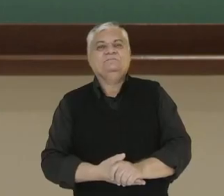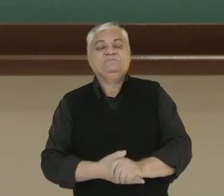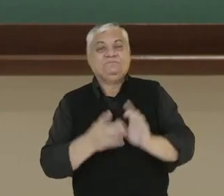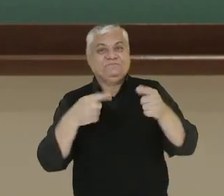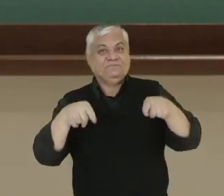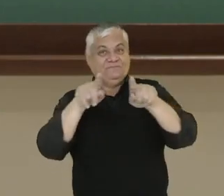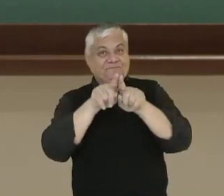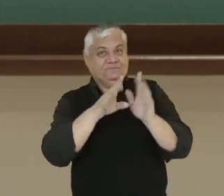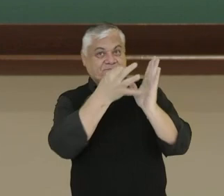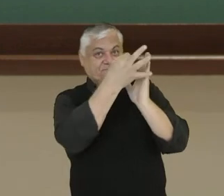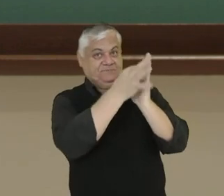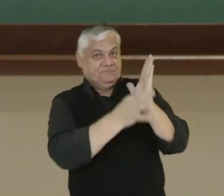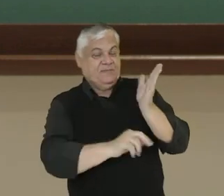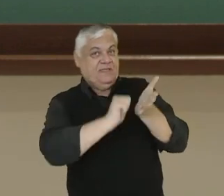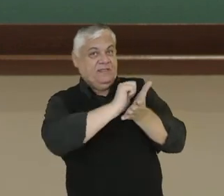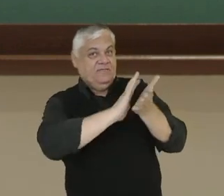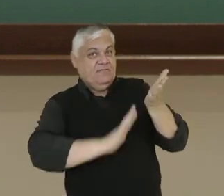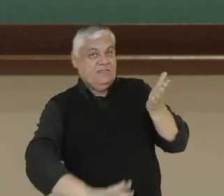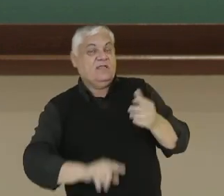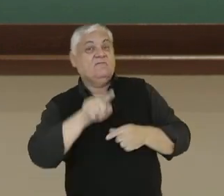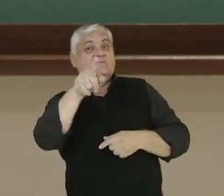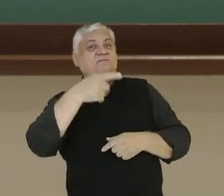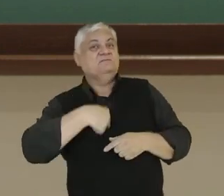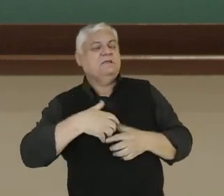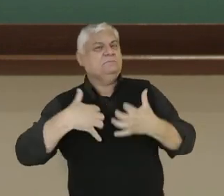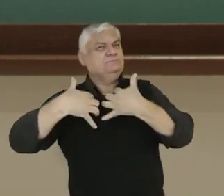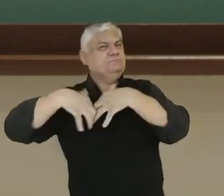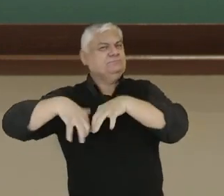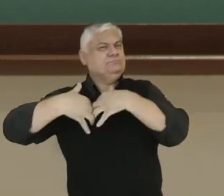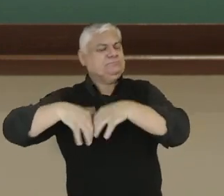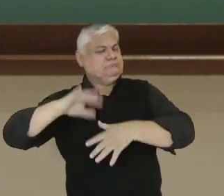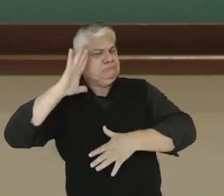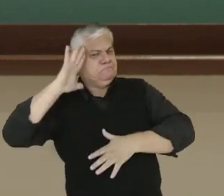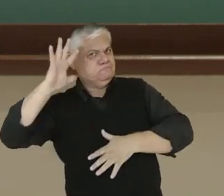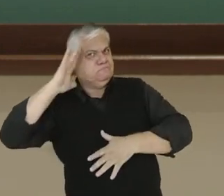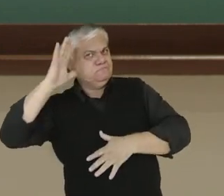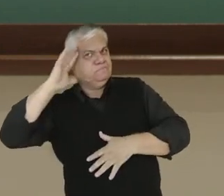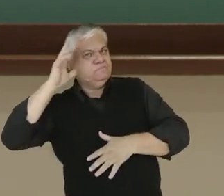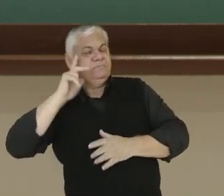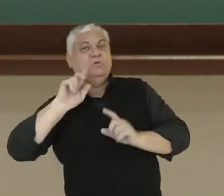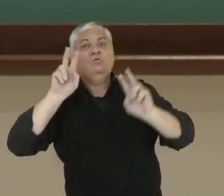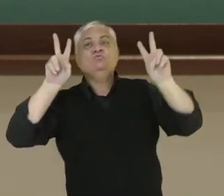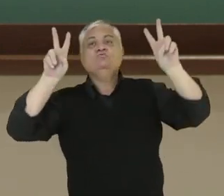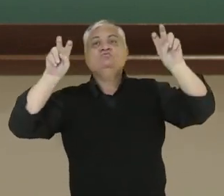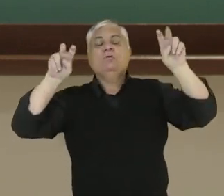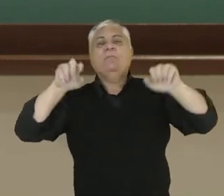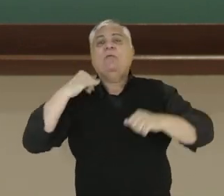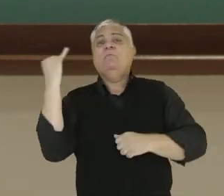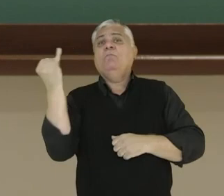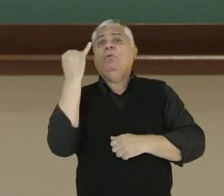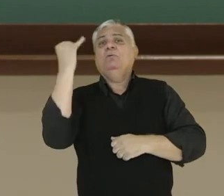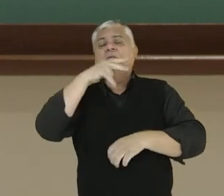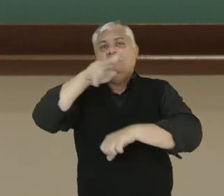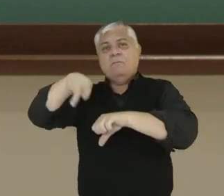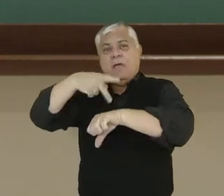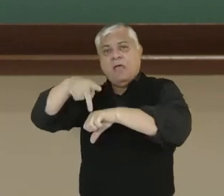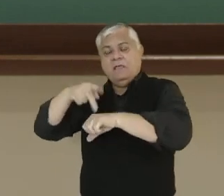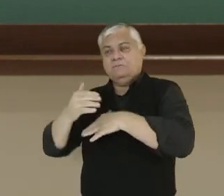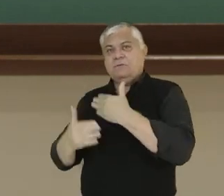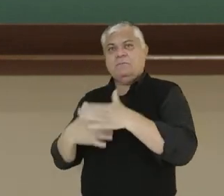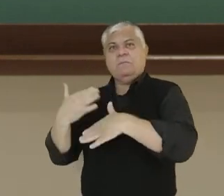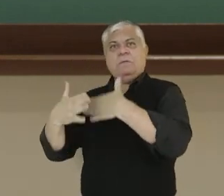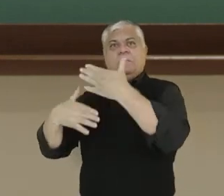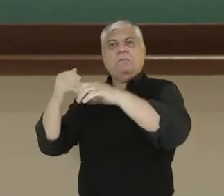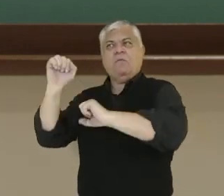Voltamos com a correção da atividade, então ficou para vocês fazerem uma reflexão a respeito da importância de um país que é desenvolvido,